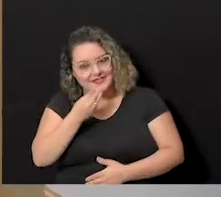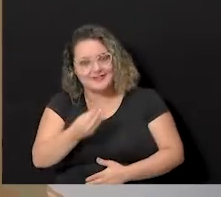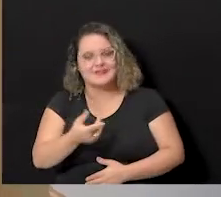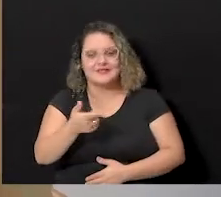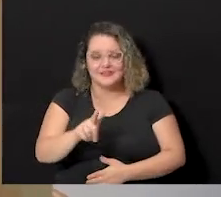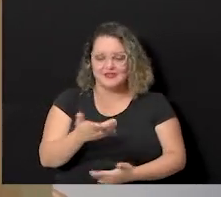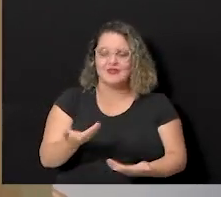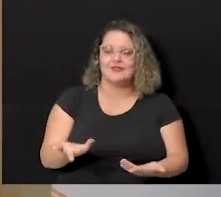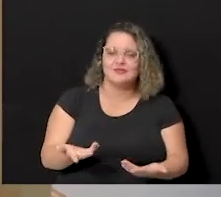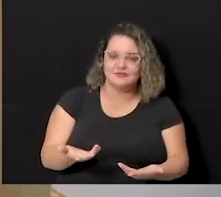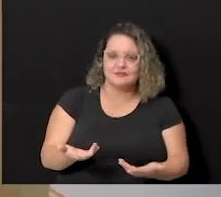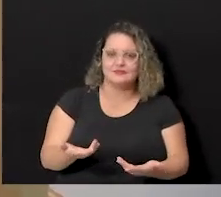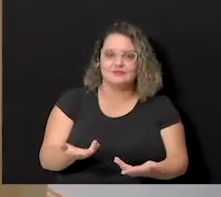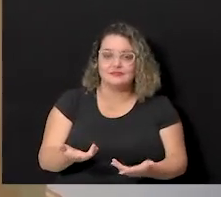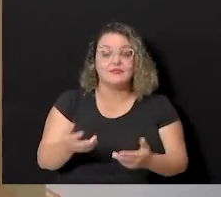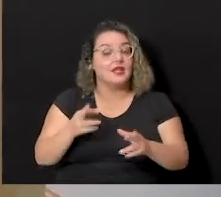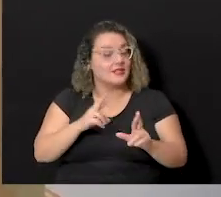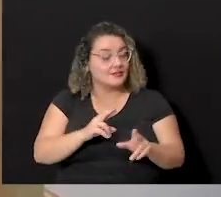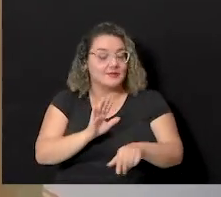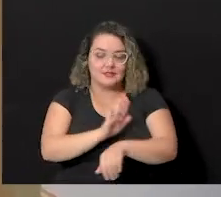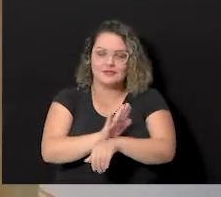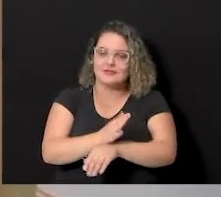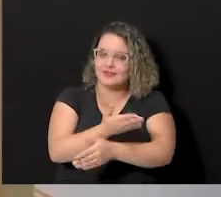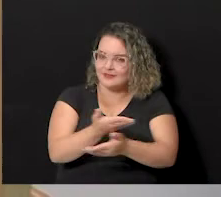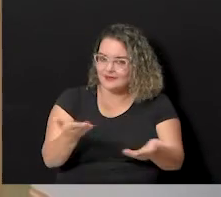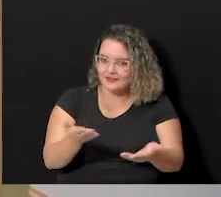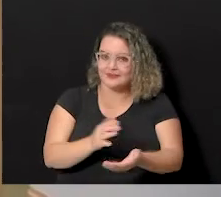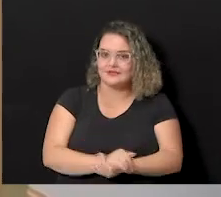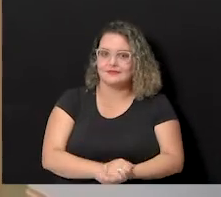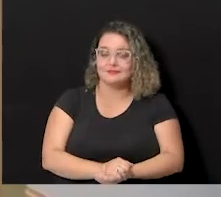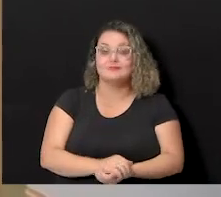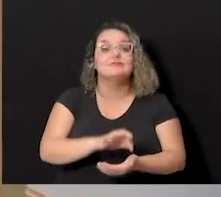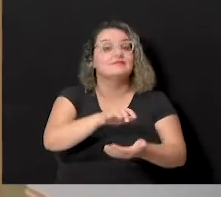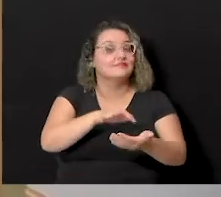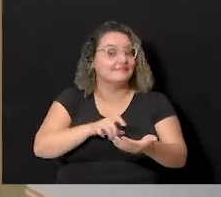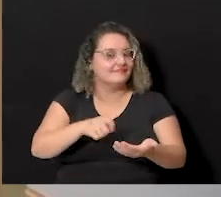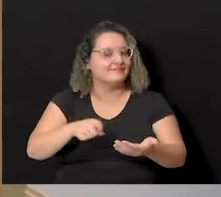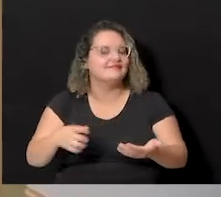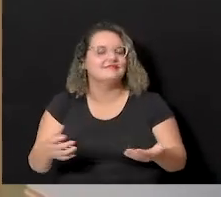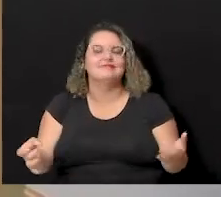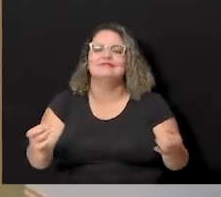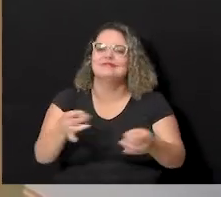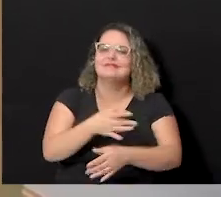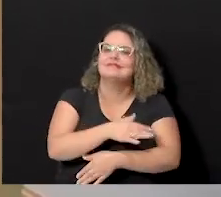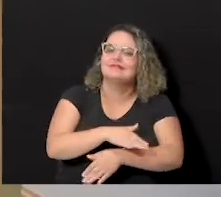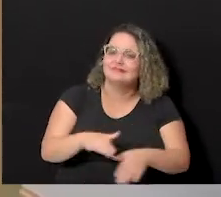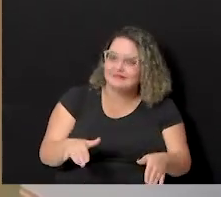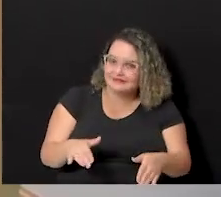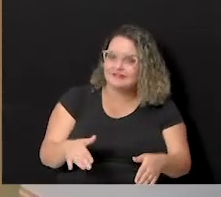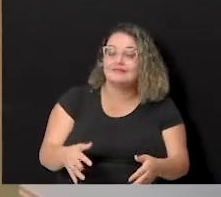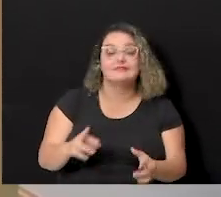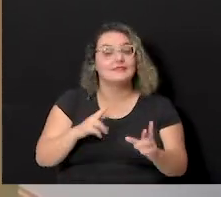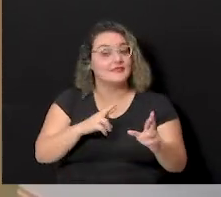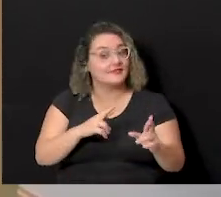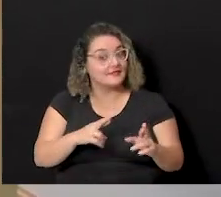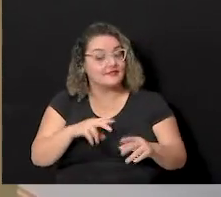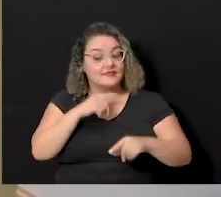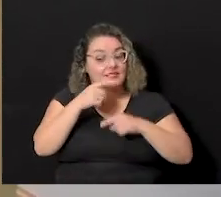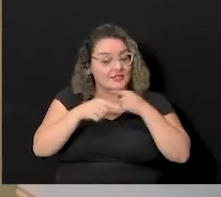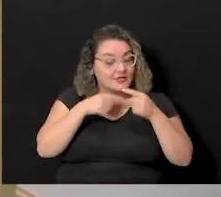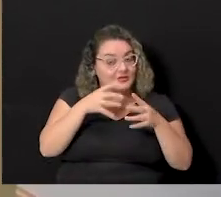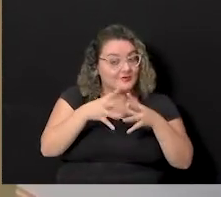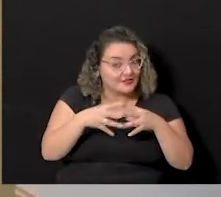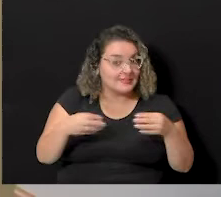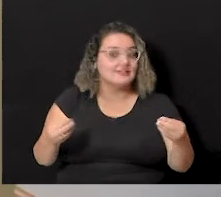agradeço a oportunidade mais uma vez, espero ter ajudado vocês. O Na Ponta do Lápis de hoje encerra, a gente espera que